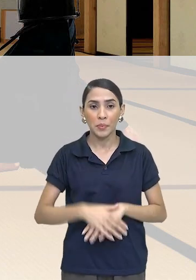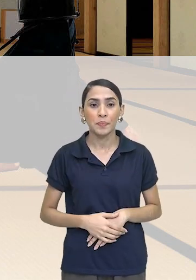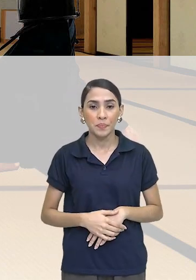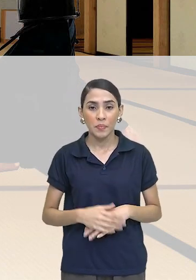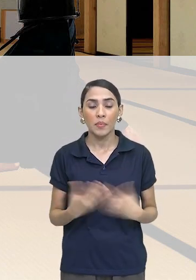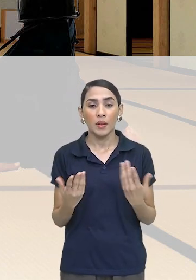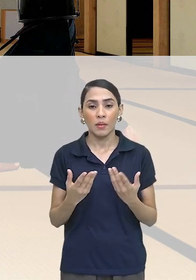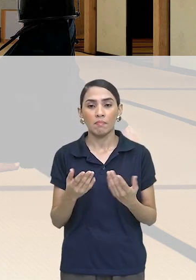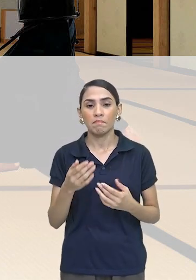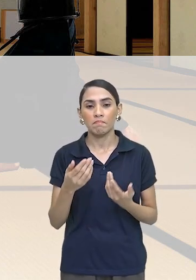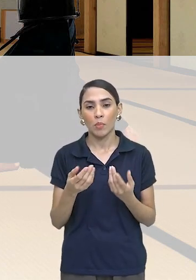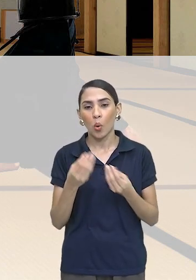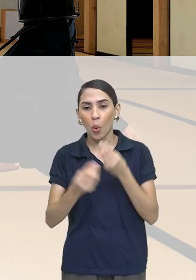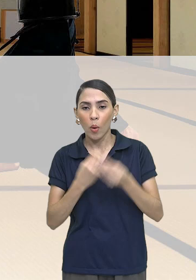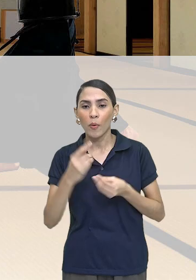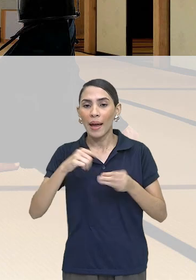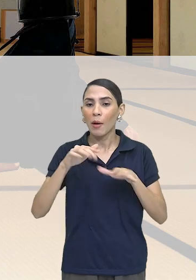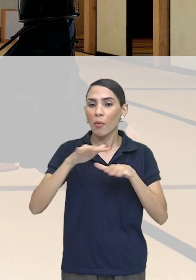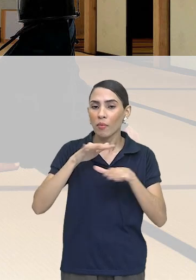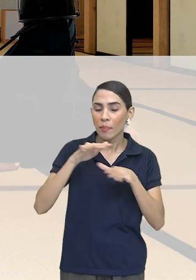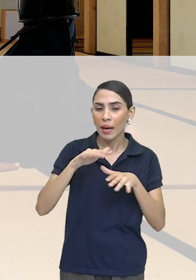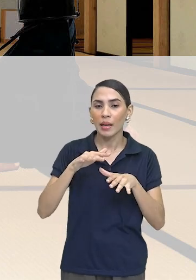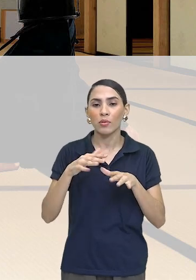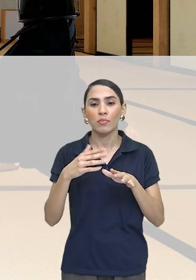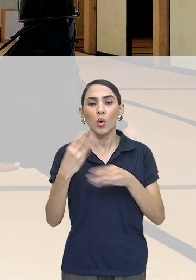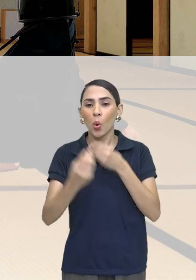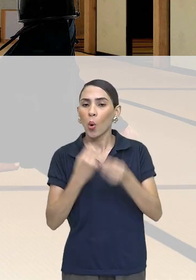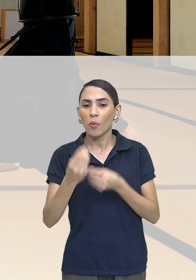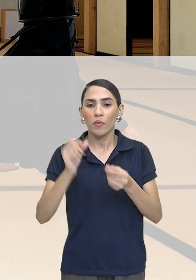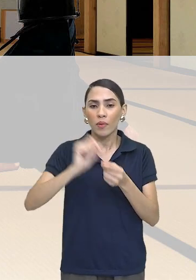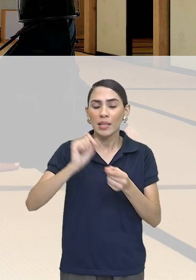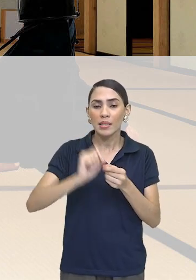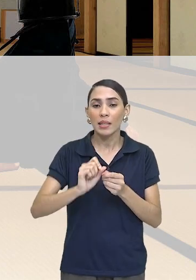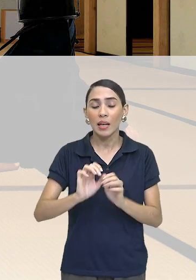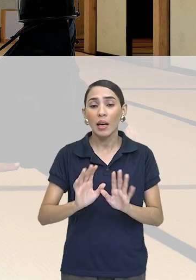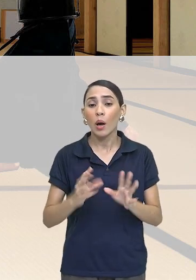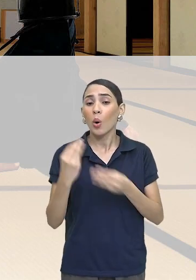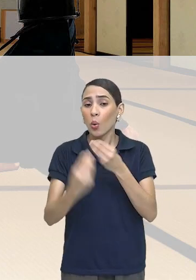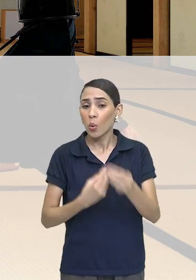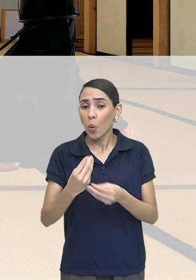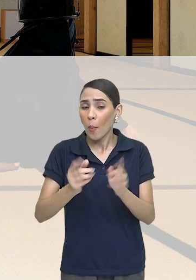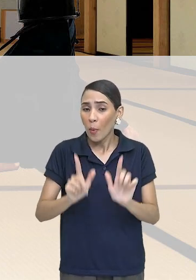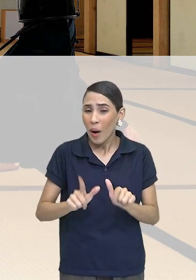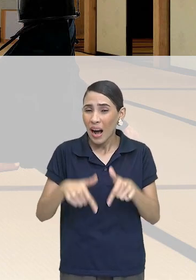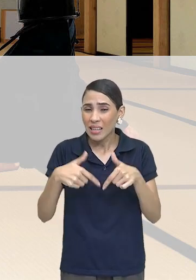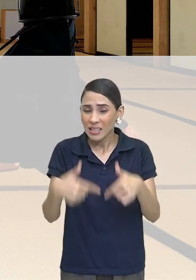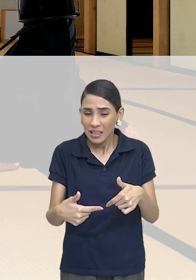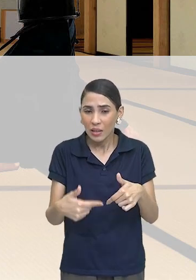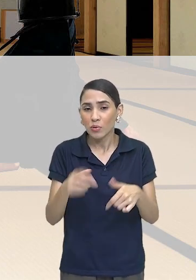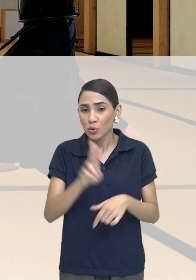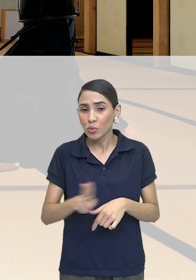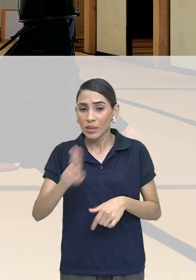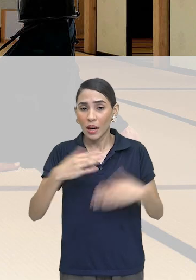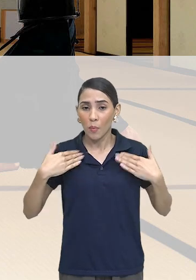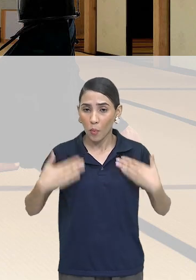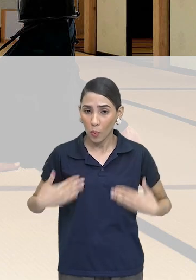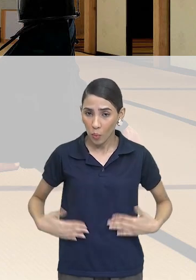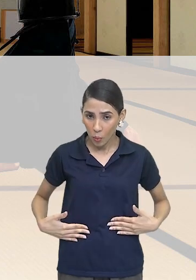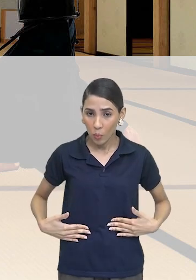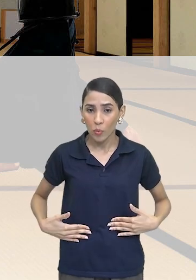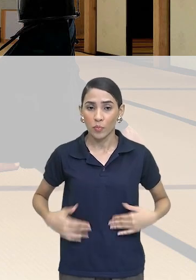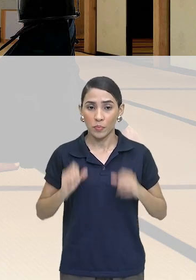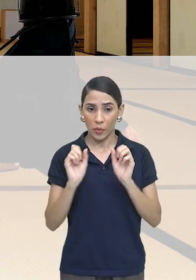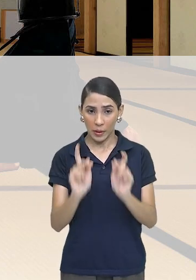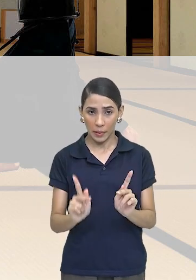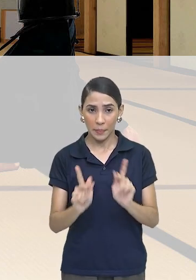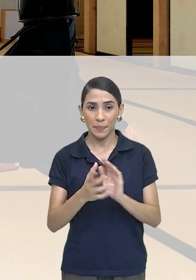da essência do movimento, de como ele é feito, aonde você tem que empregar a sua energia e aonde você não tem,